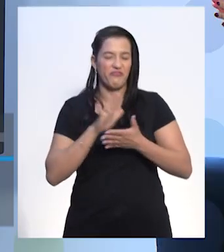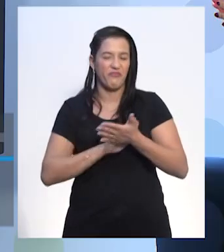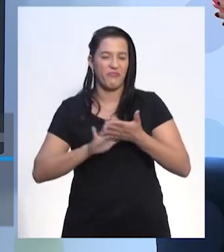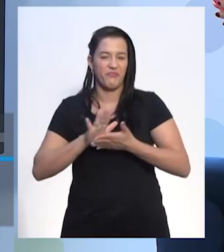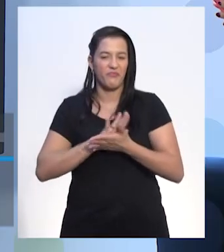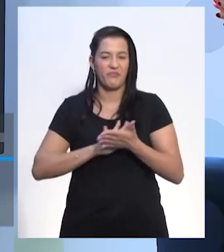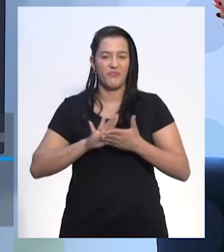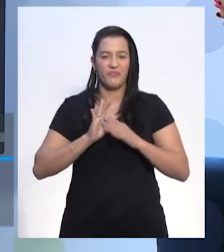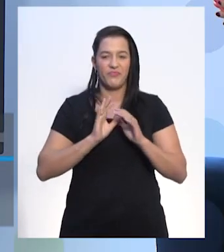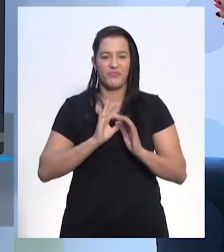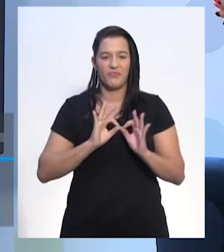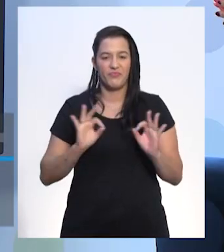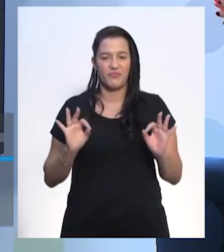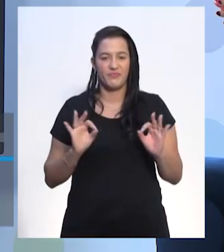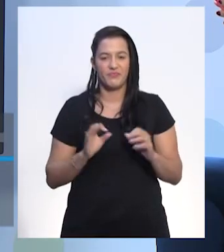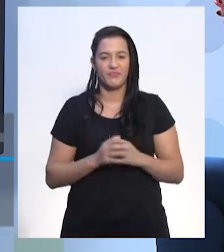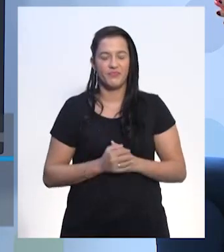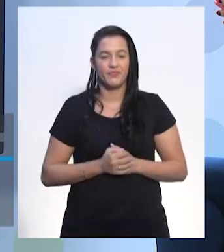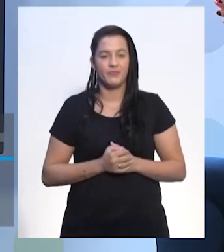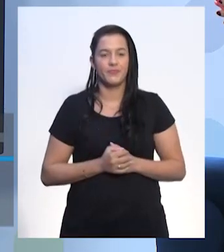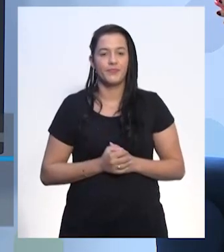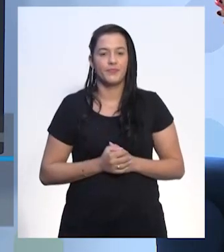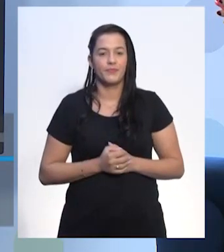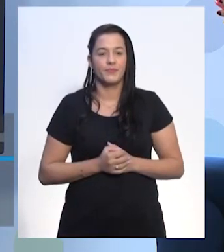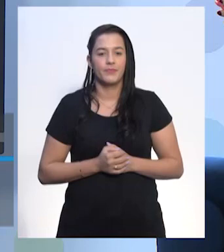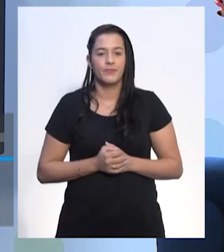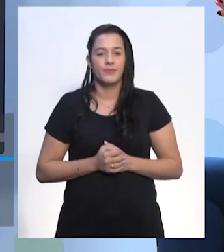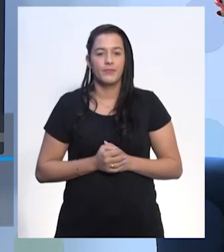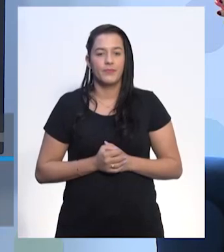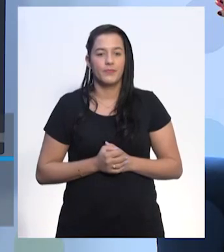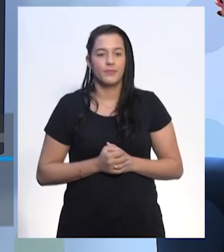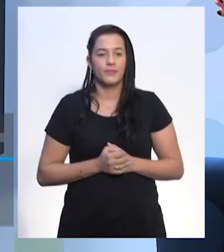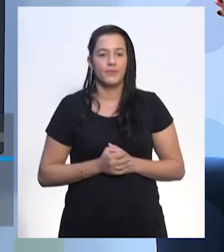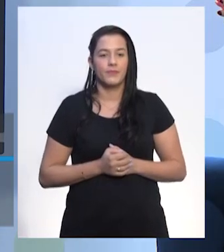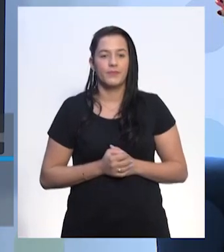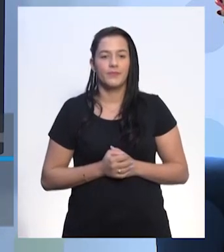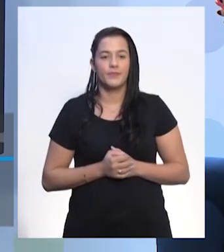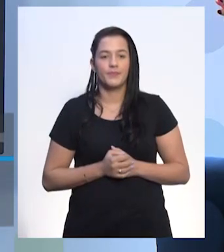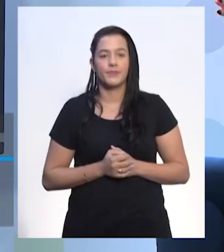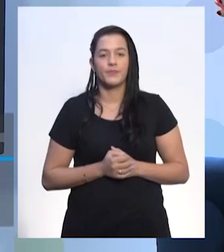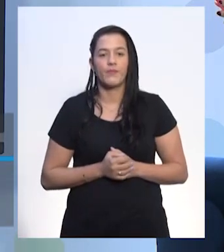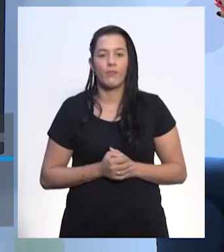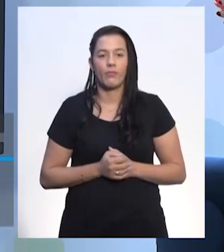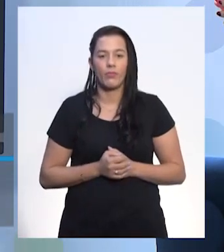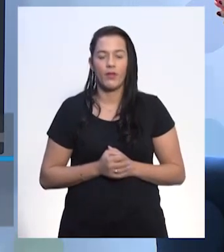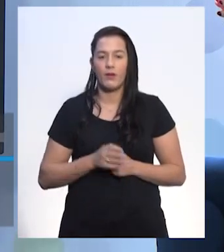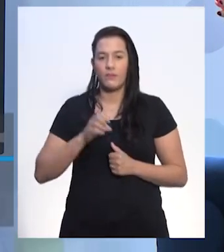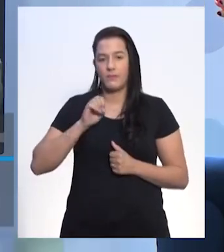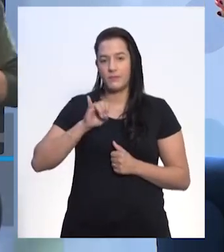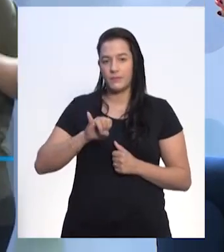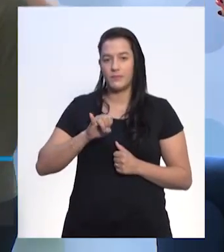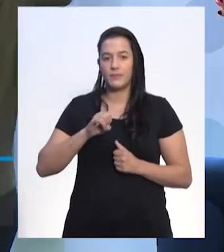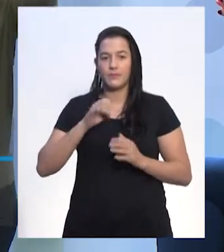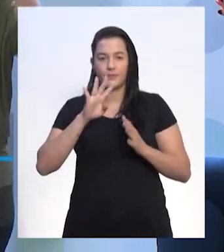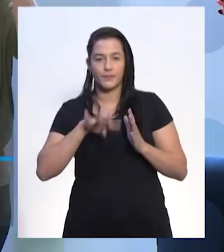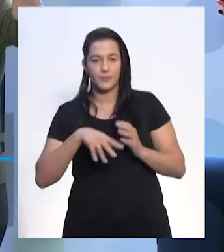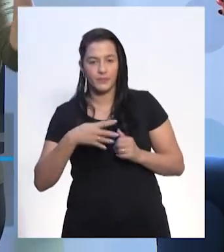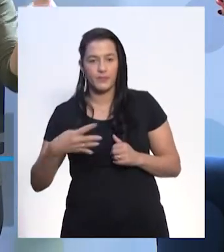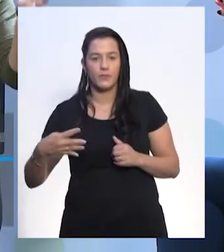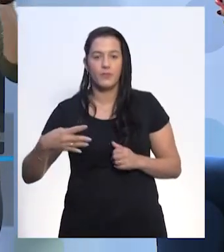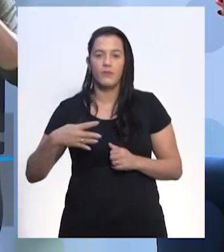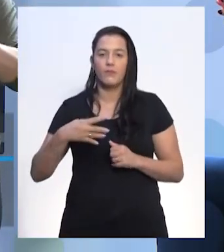nos propor, Rafael. Não. E se fôssemos fazer uma tabulação, esse não seria relevante,